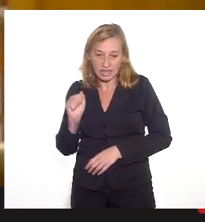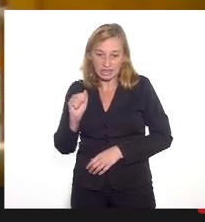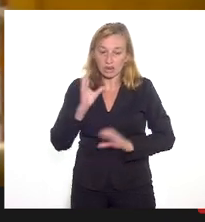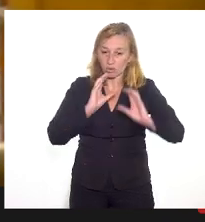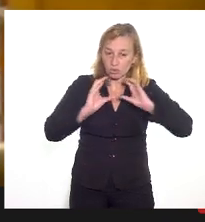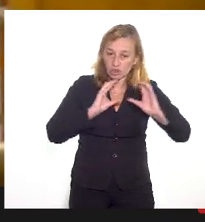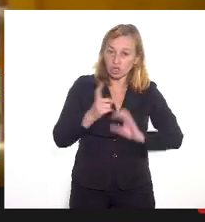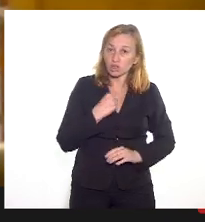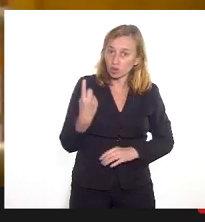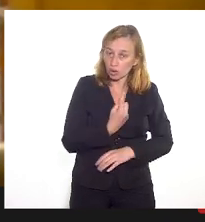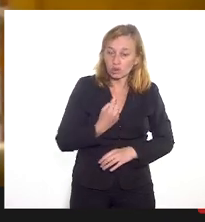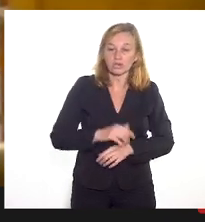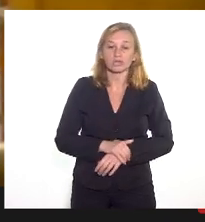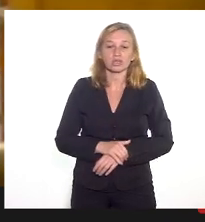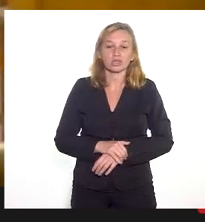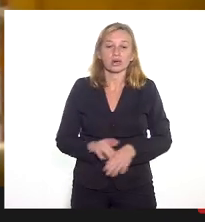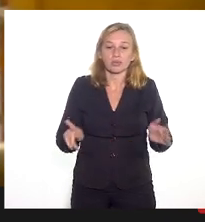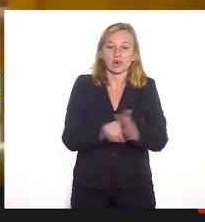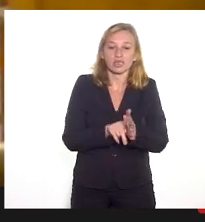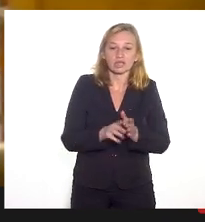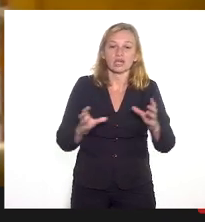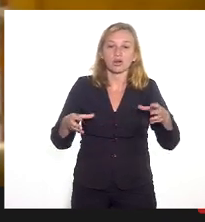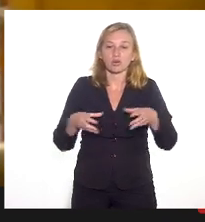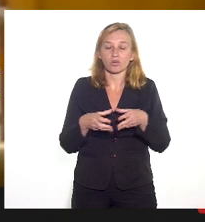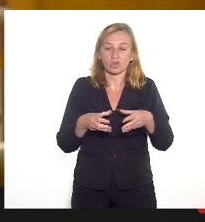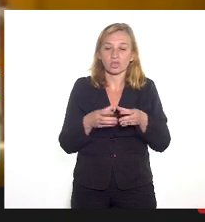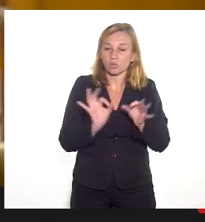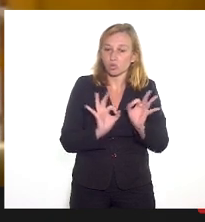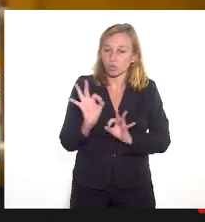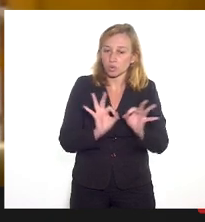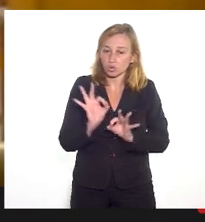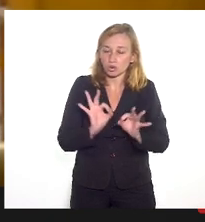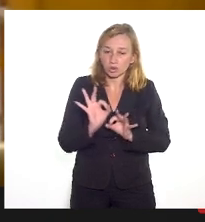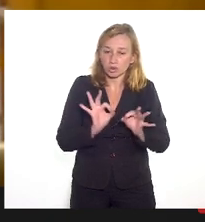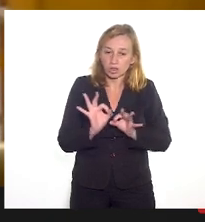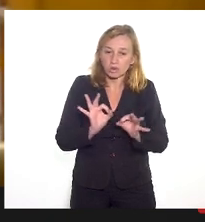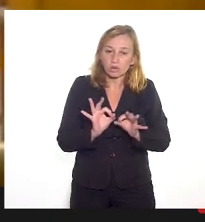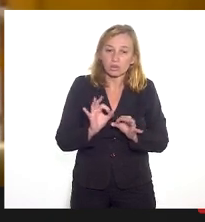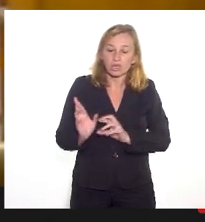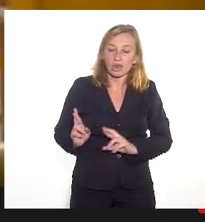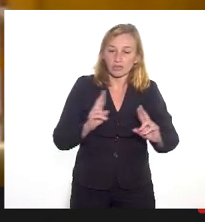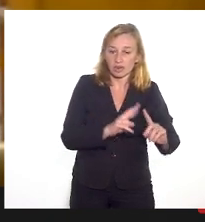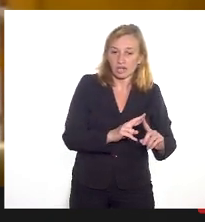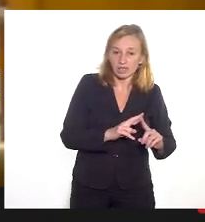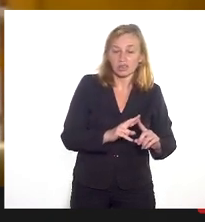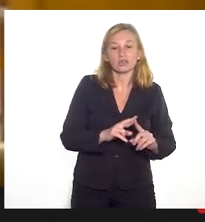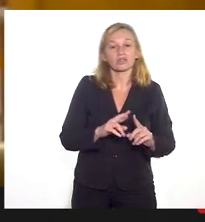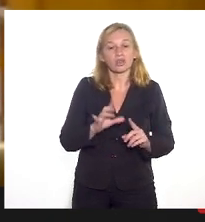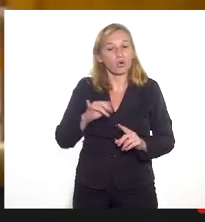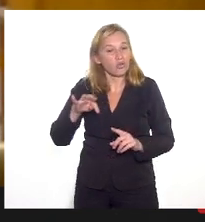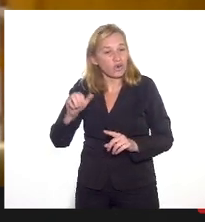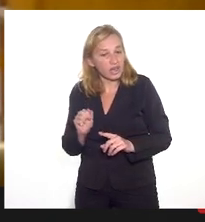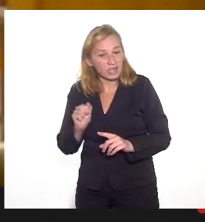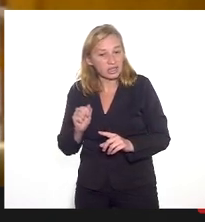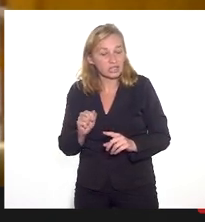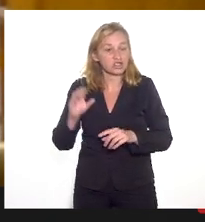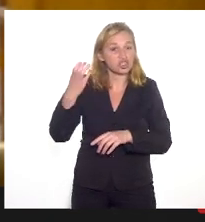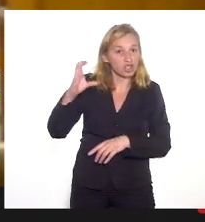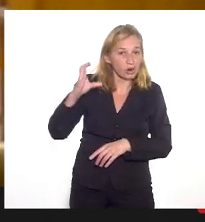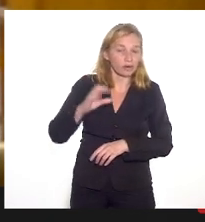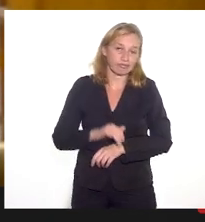dos comunicativistas, fizemos parte da comissão organizadora da conferência de comunicação do Rio de Janeiro e também da conferência de